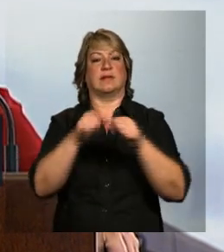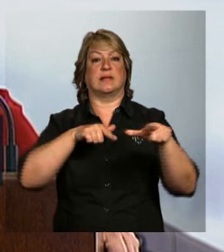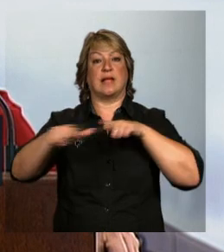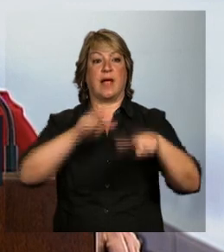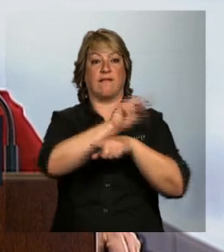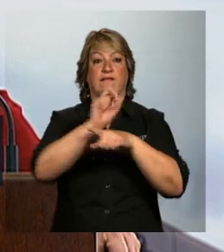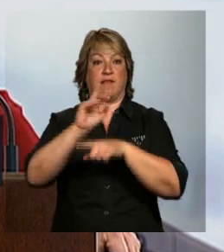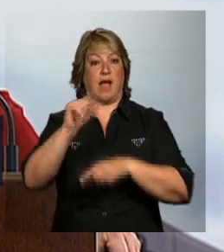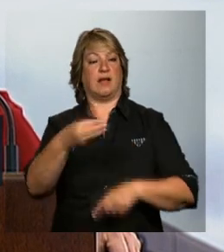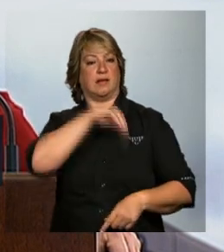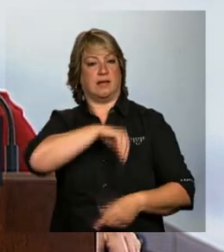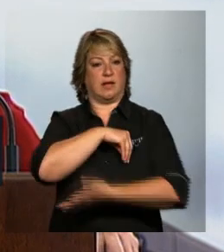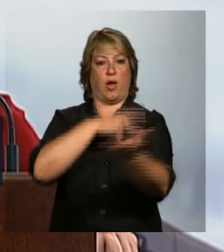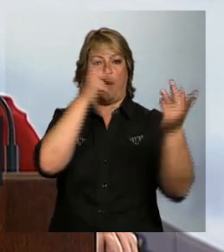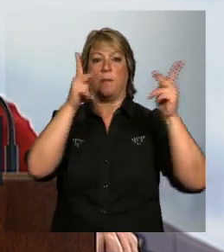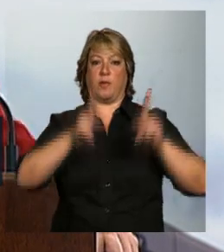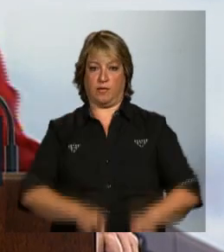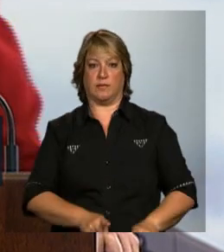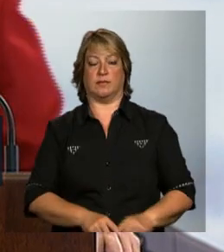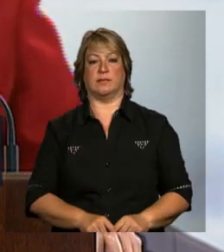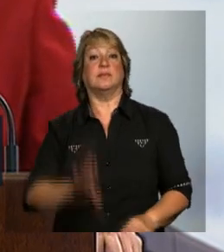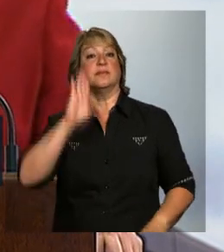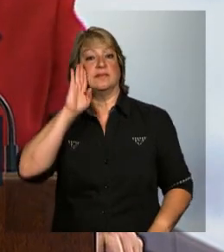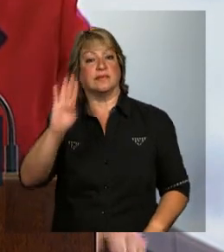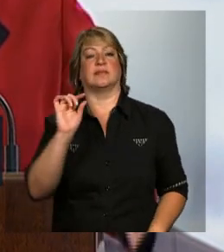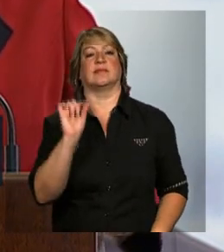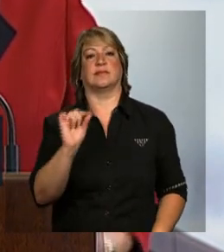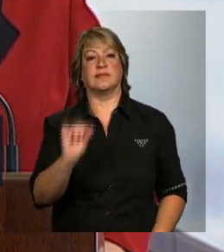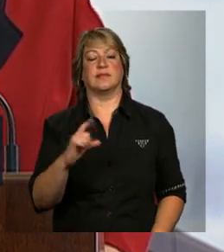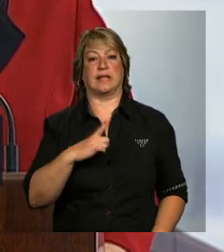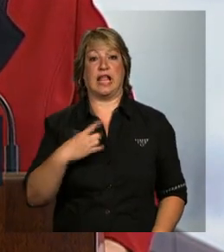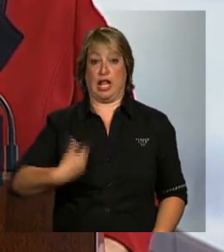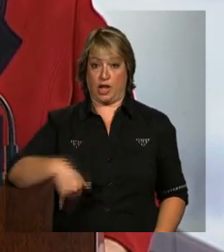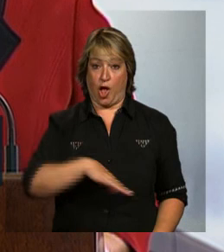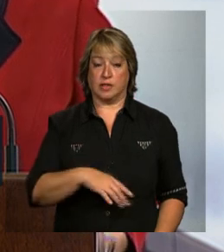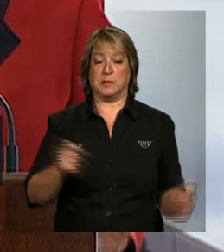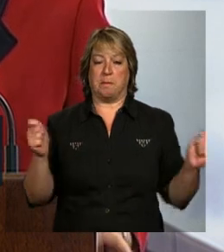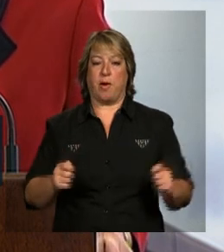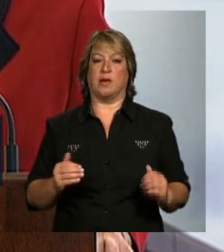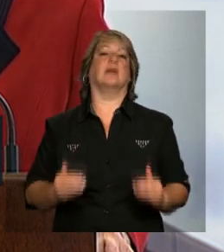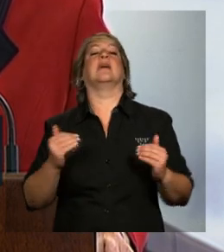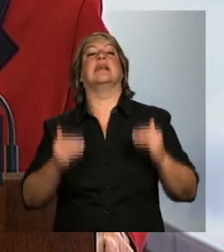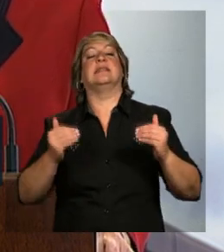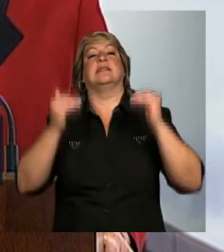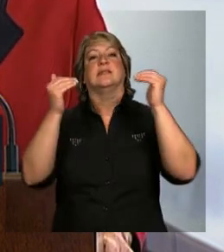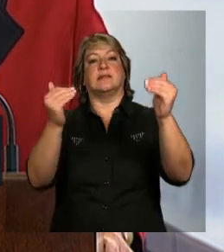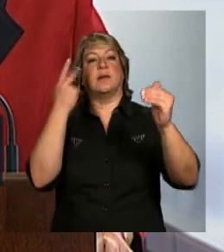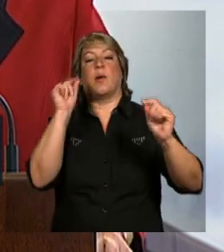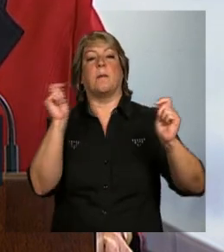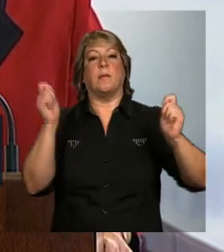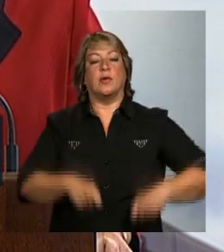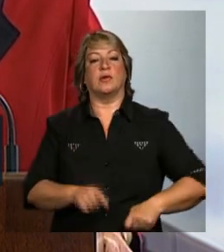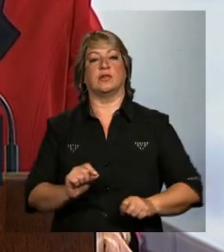e garantindo renda para sua população sobretudo nosso temos de crescer para poder distribuir